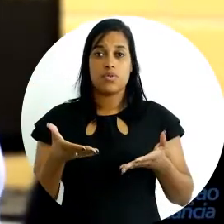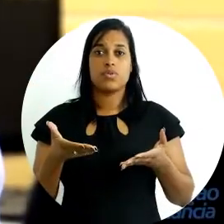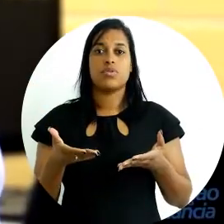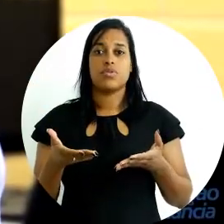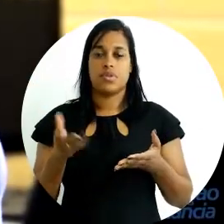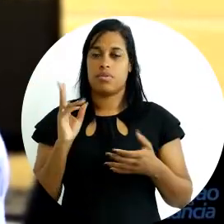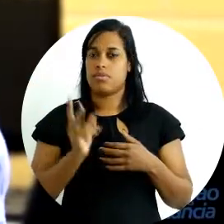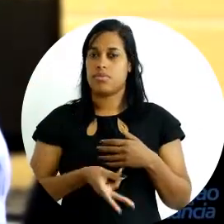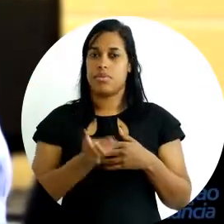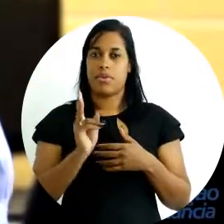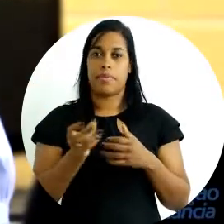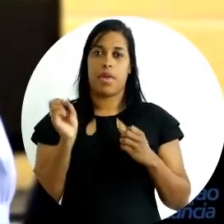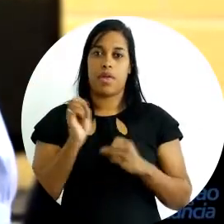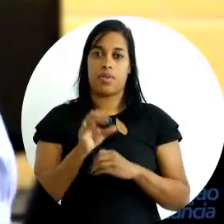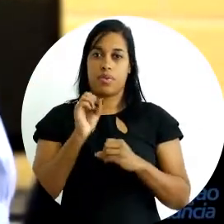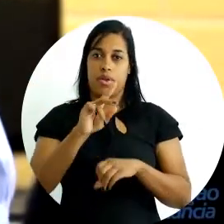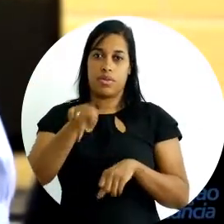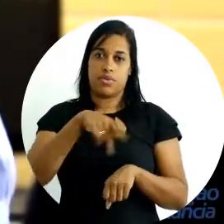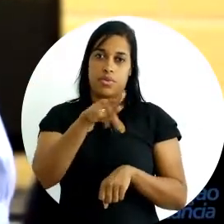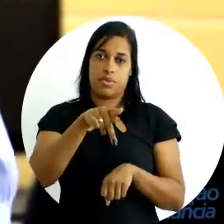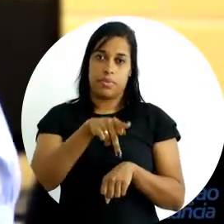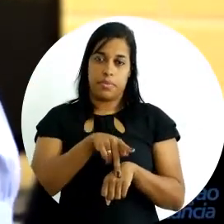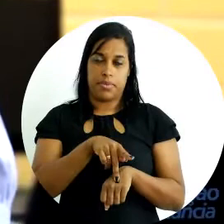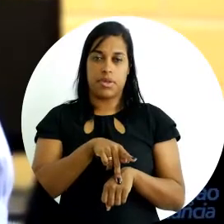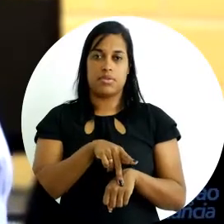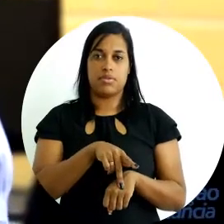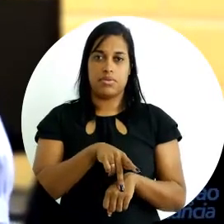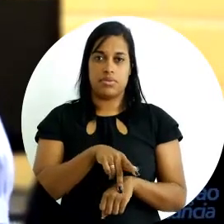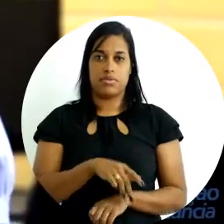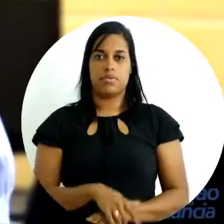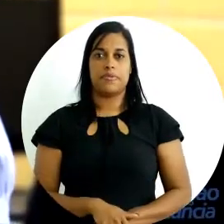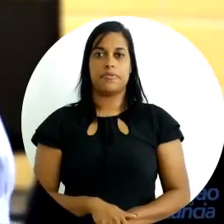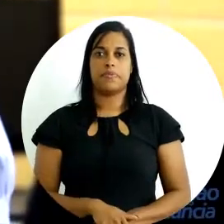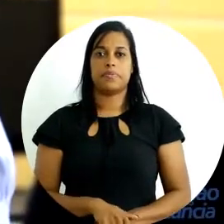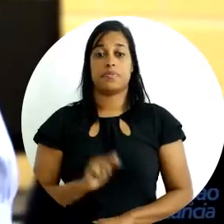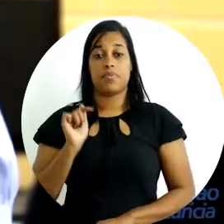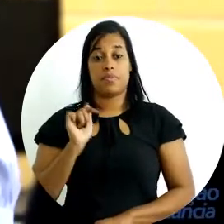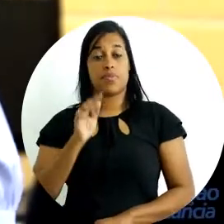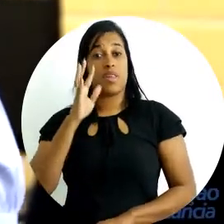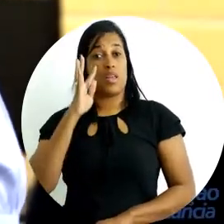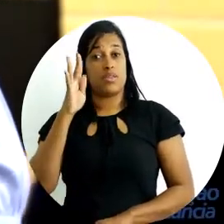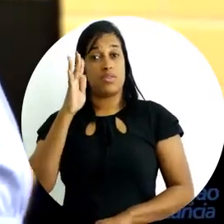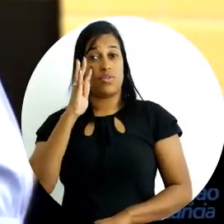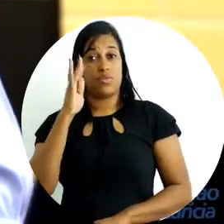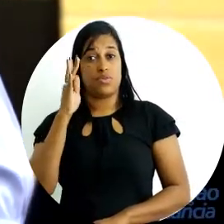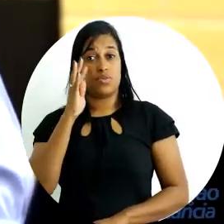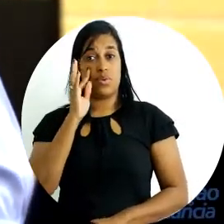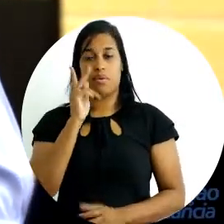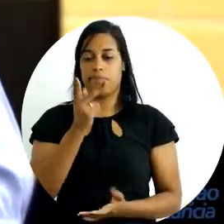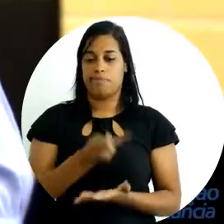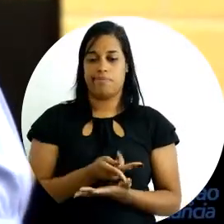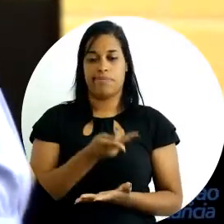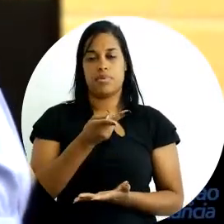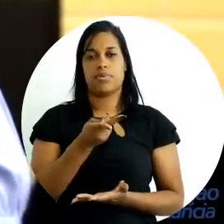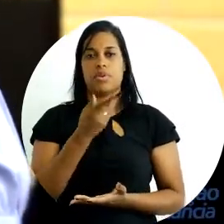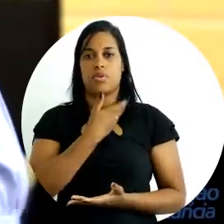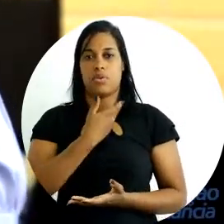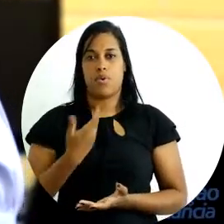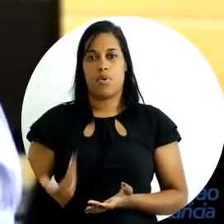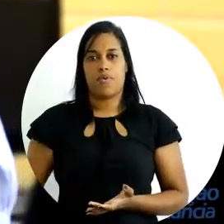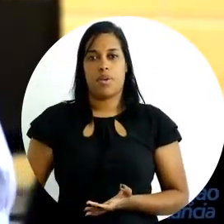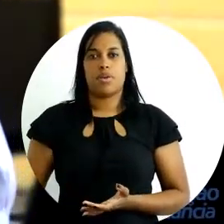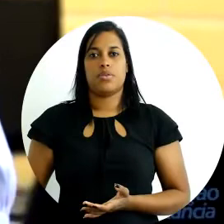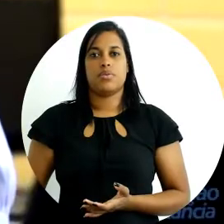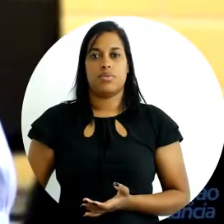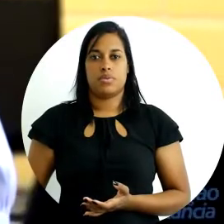mais uma vez coloca a educação do país em segundo plano. E esse sonho não chega a ser realizado